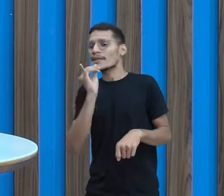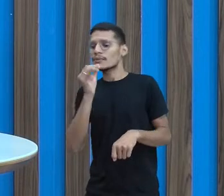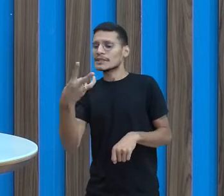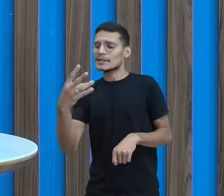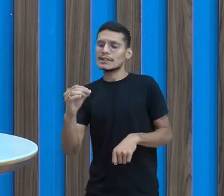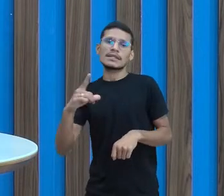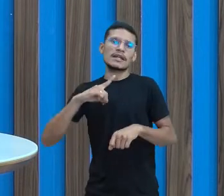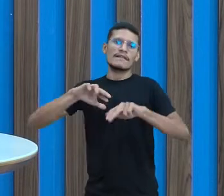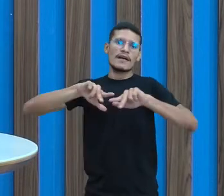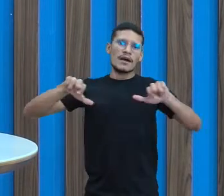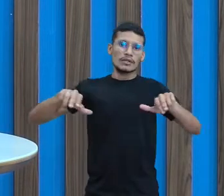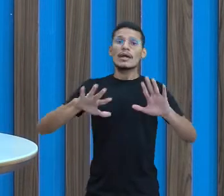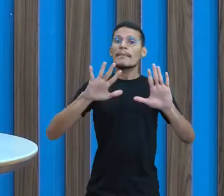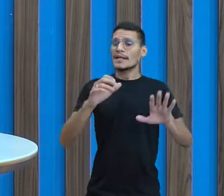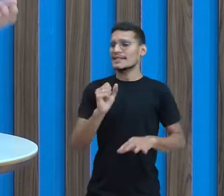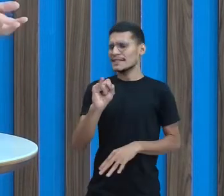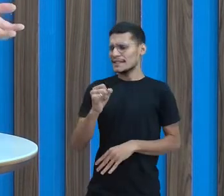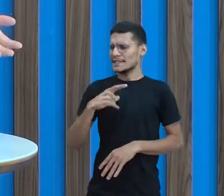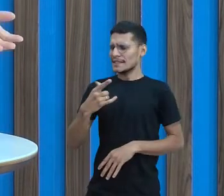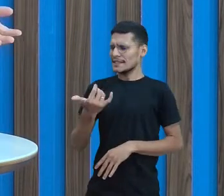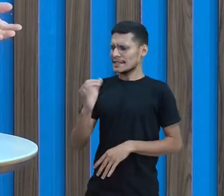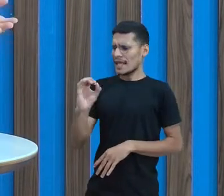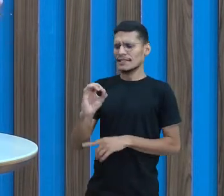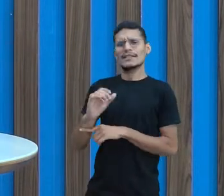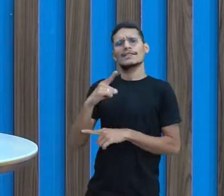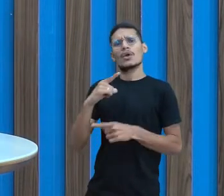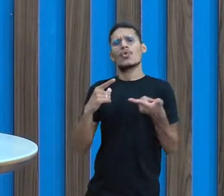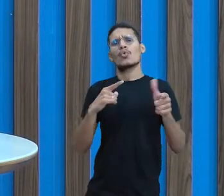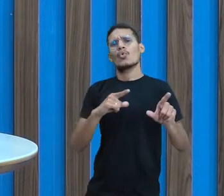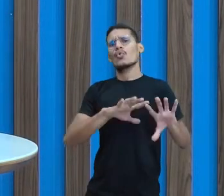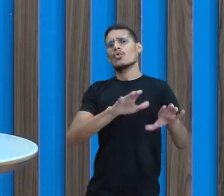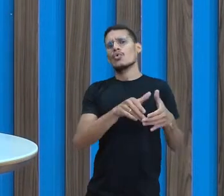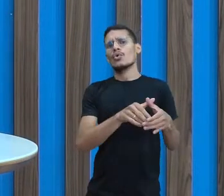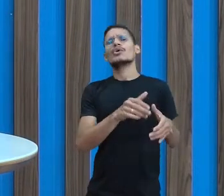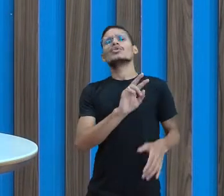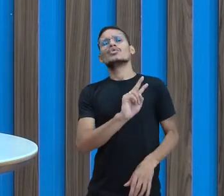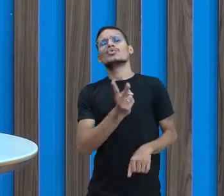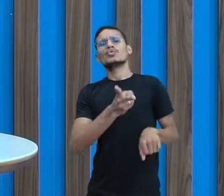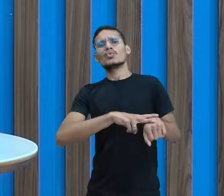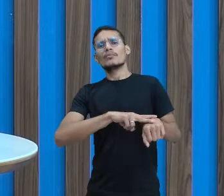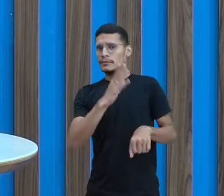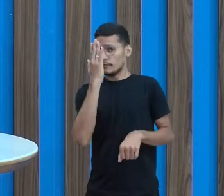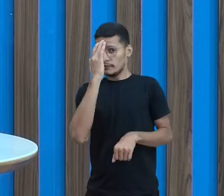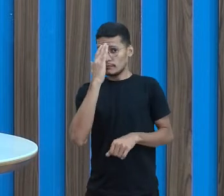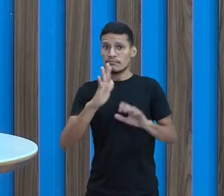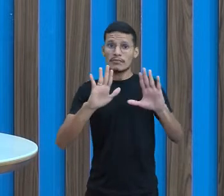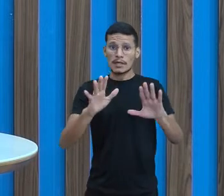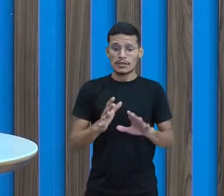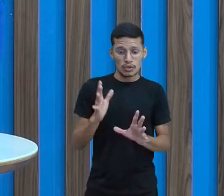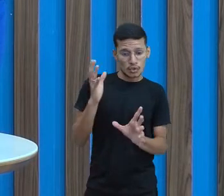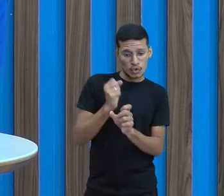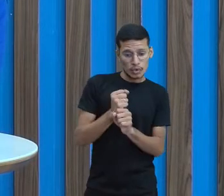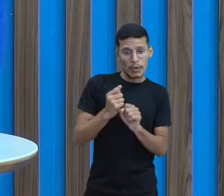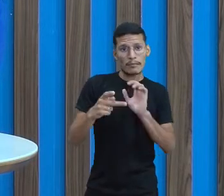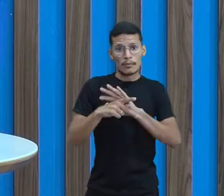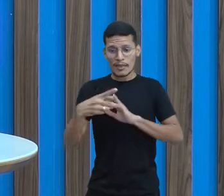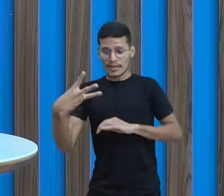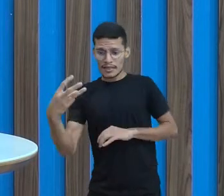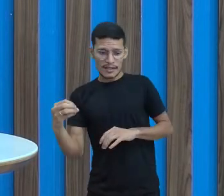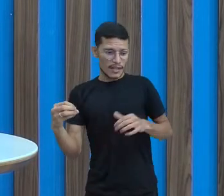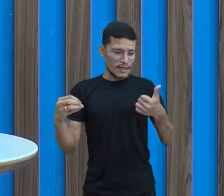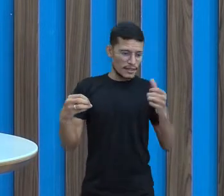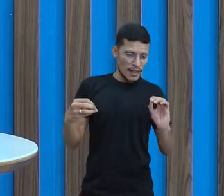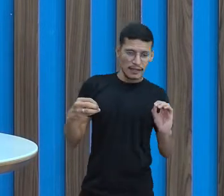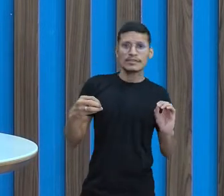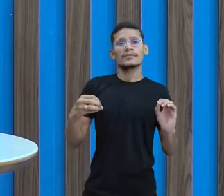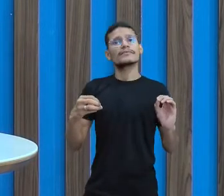Para a subtração da 10, eu tenho outras tantas duplas. Mas que a soma em um de 30 e a subtração de 10, então